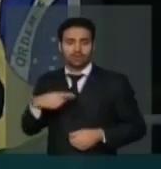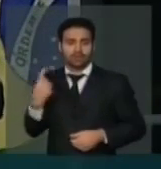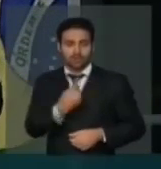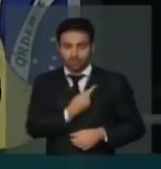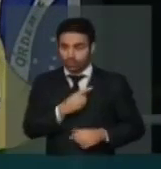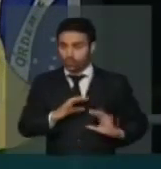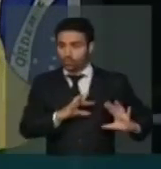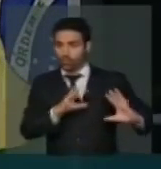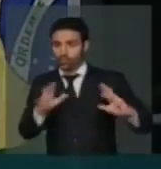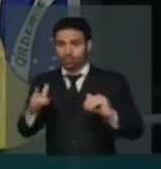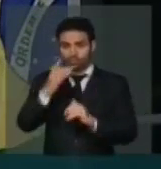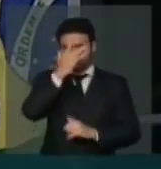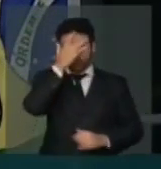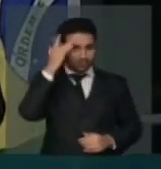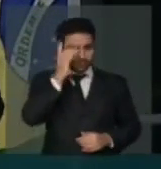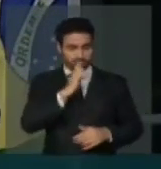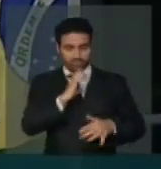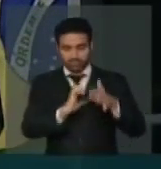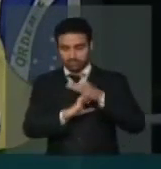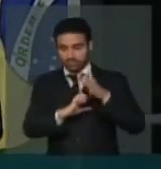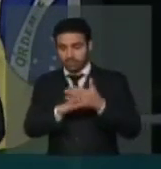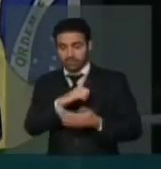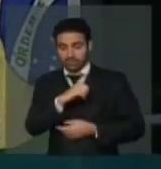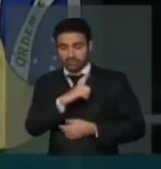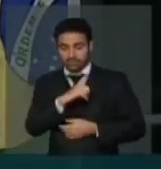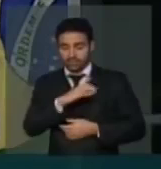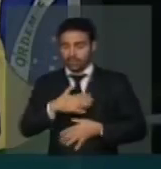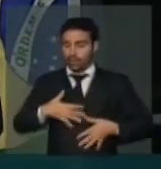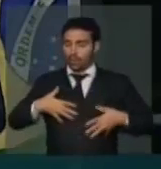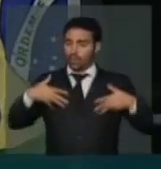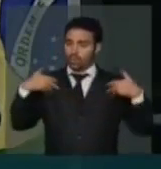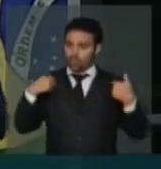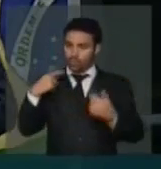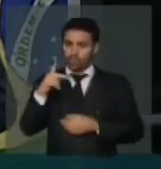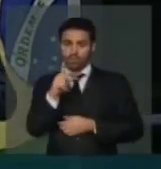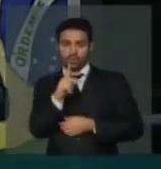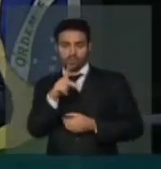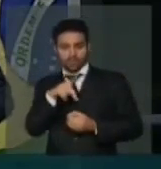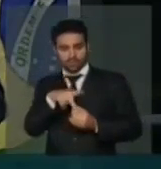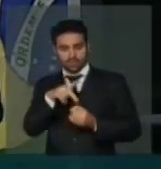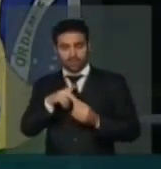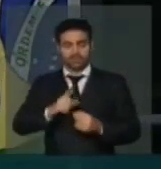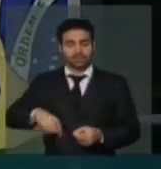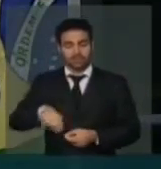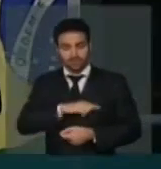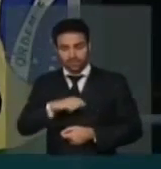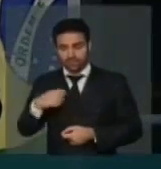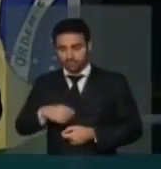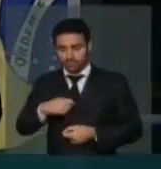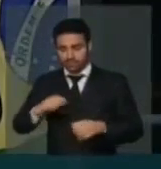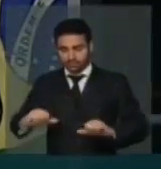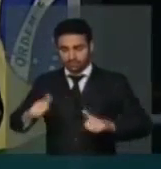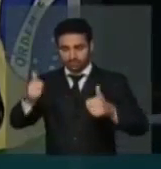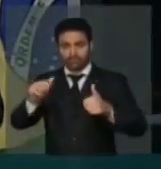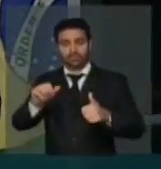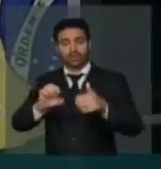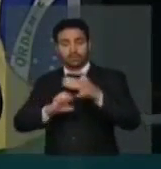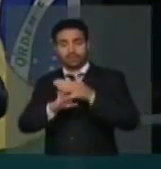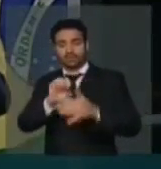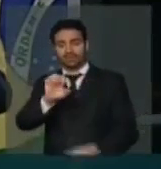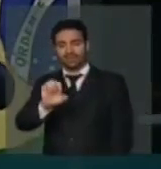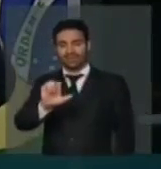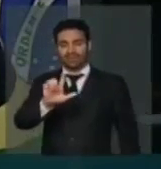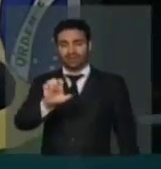o orgulho de termos uma empresa como a Petrobras. Precisamos recuperar a Eletrobras, que